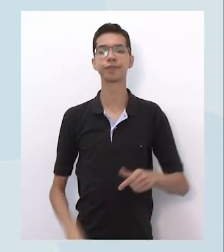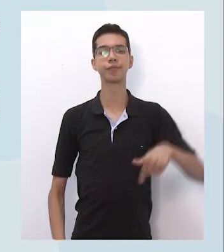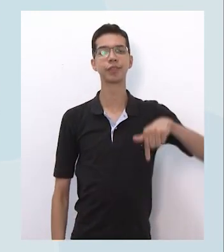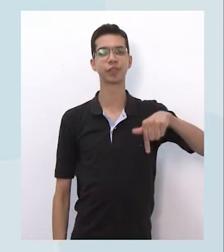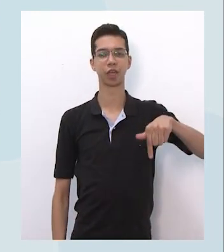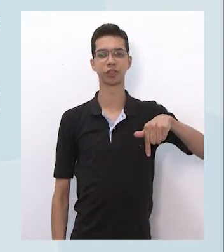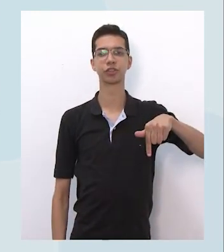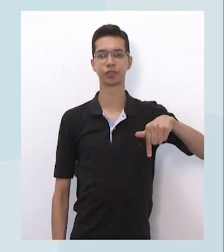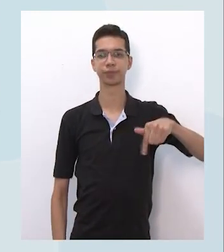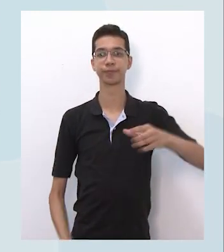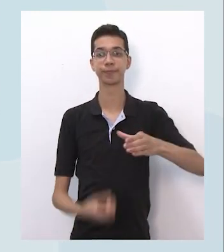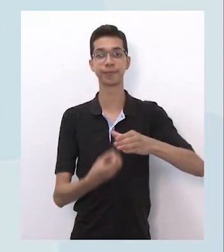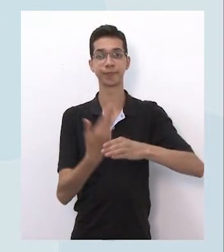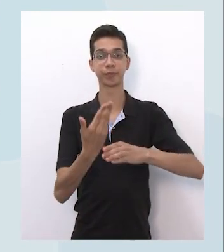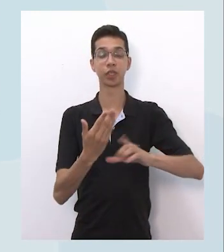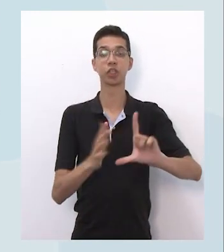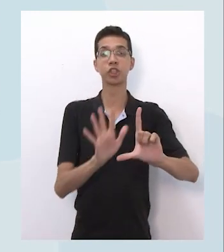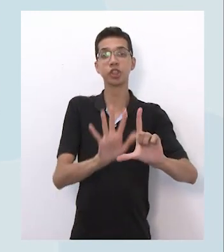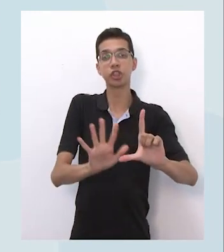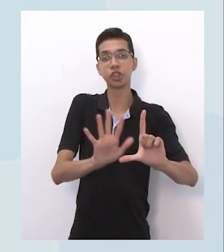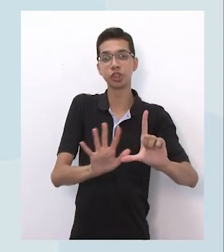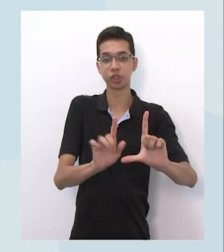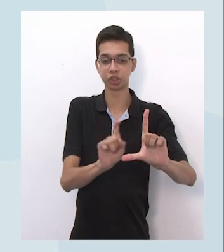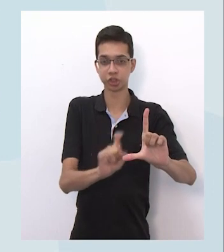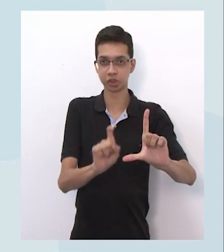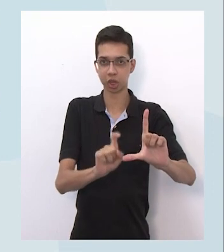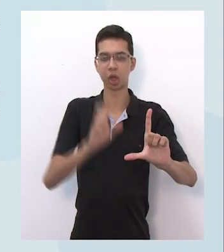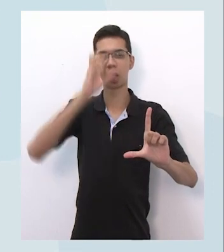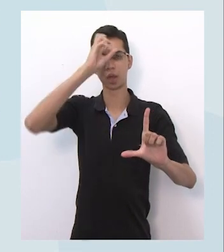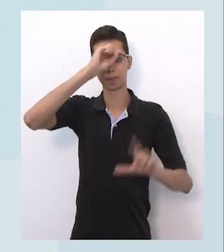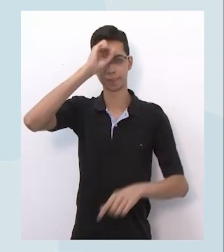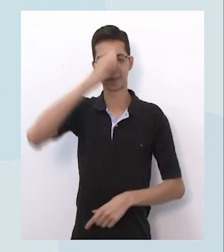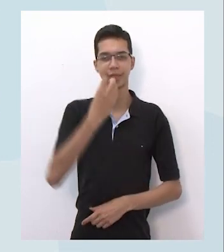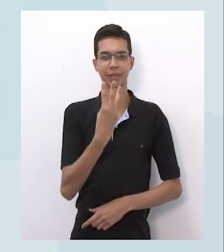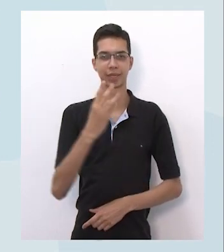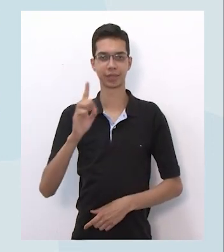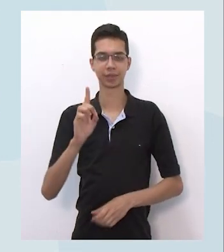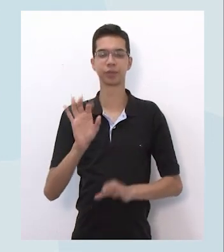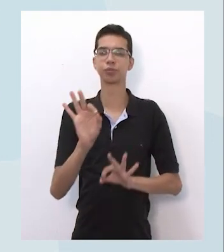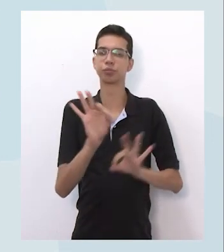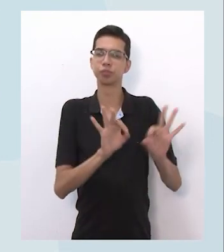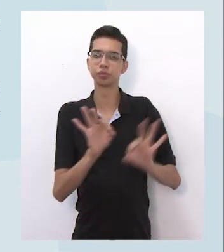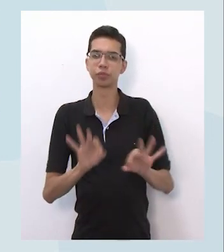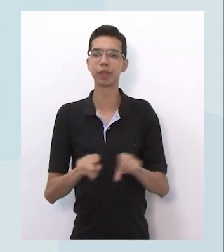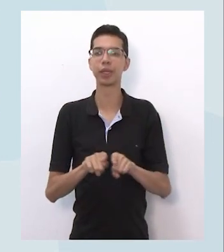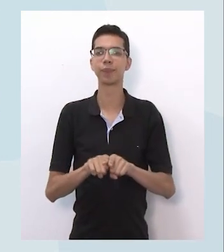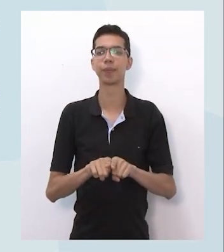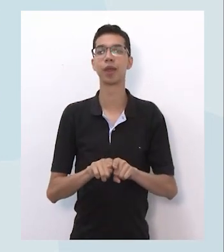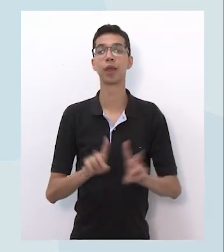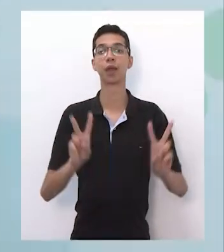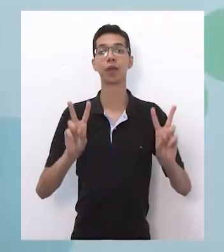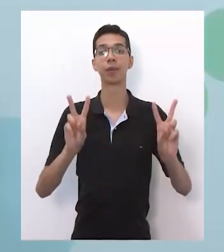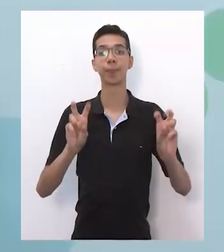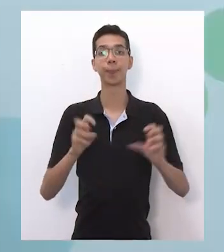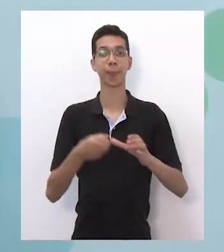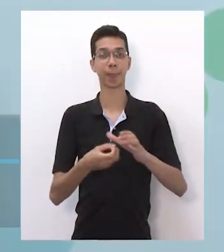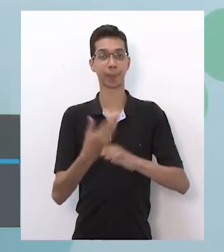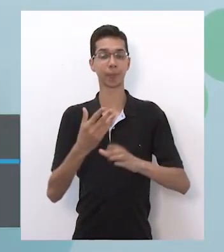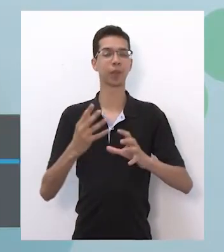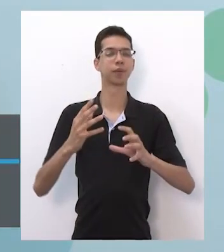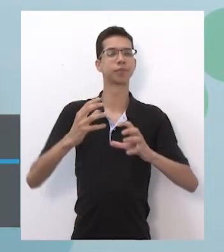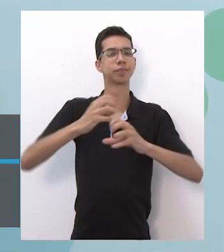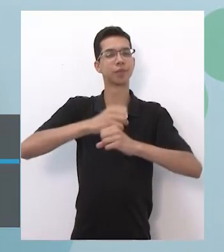fabricação digital. Então, aprender um pouquinho sobre a modelagem 3D, a prototipação com massa de modelar e a fabricação digital com o Tinkercad. Então,